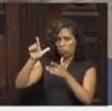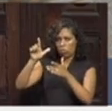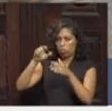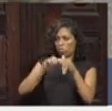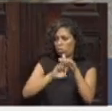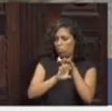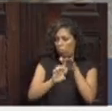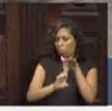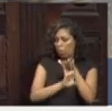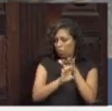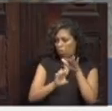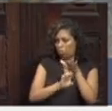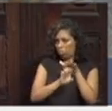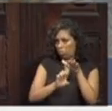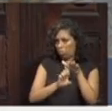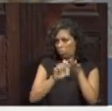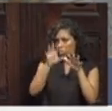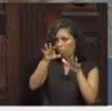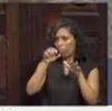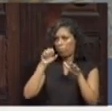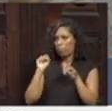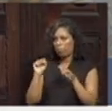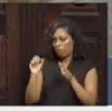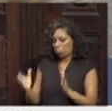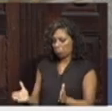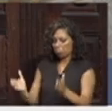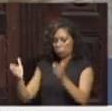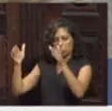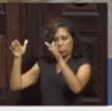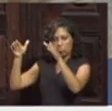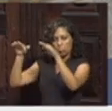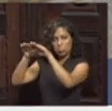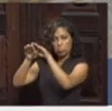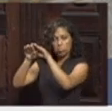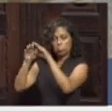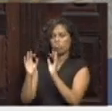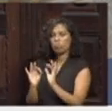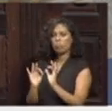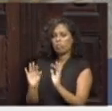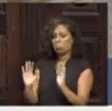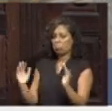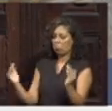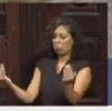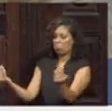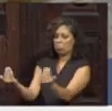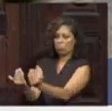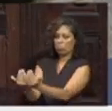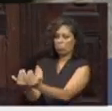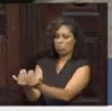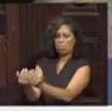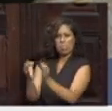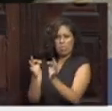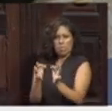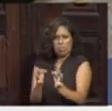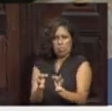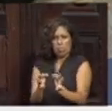a legislação, o que continua? Você pega o vasilhame de uma